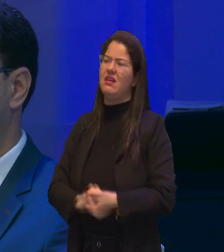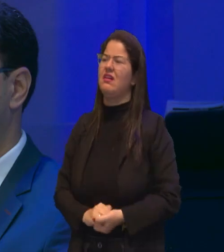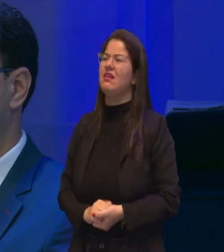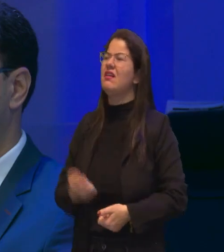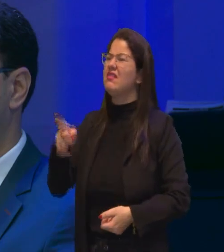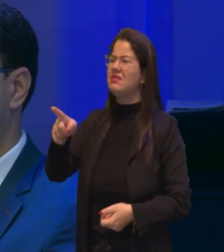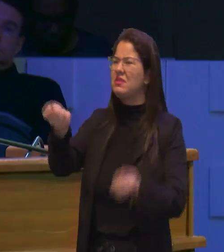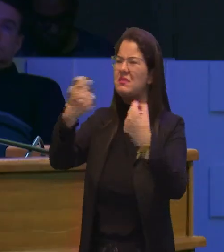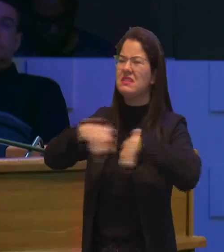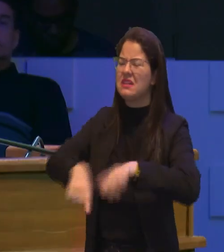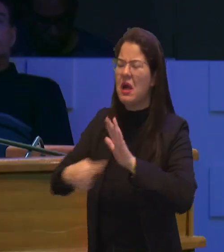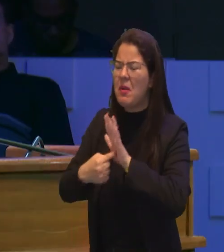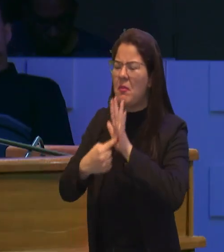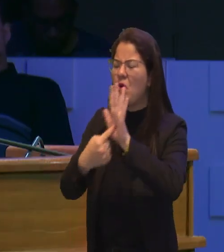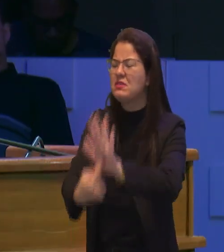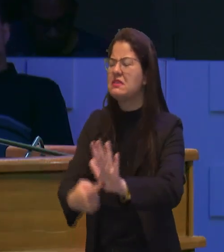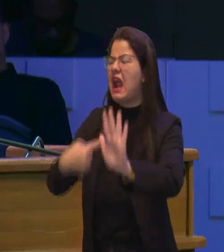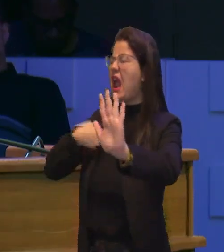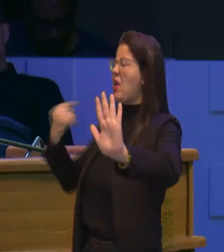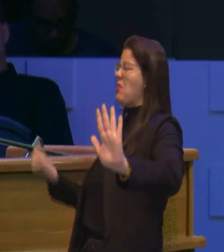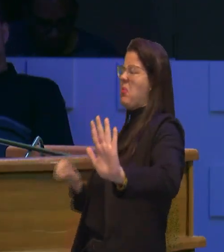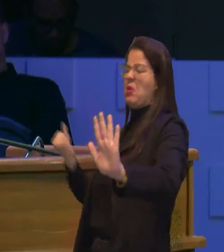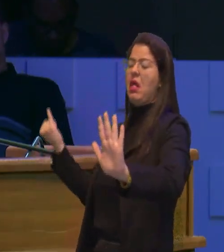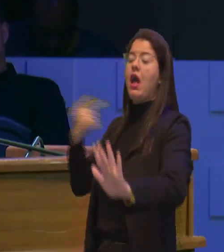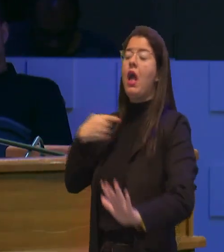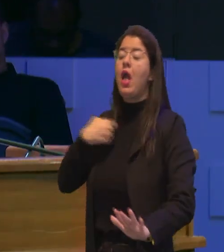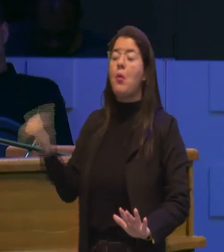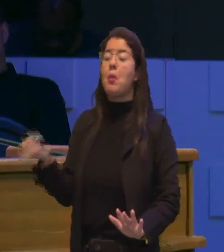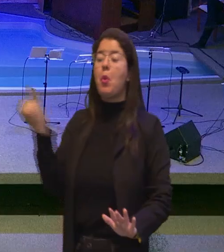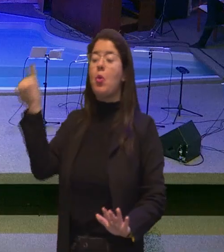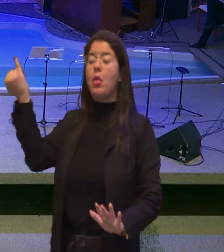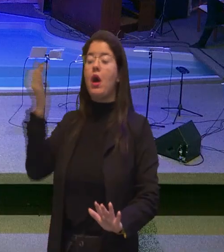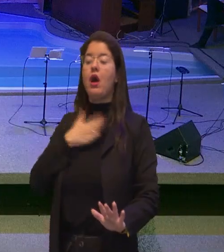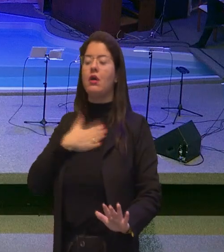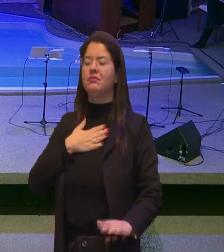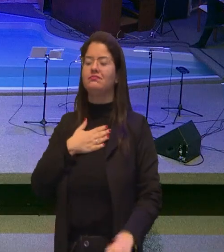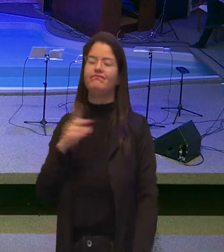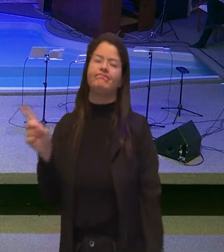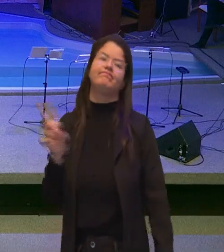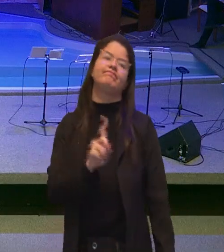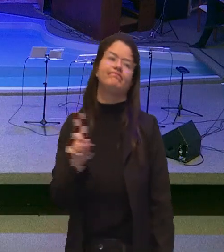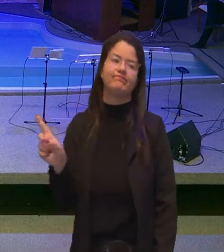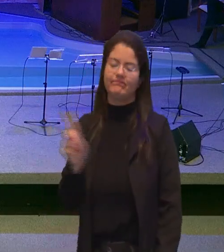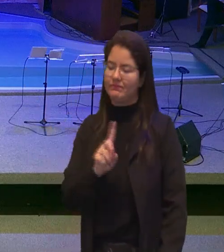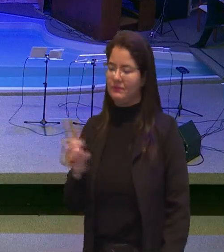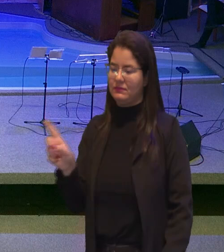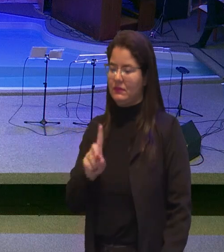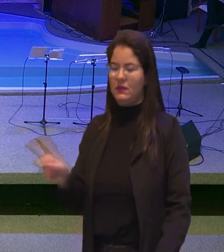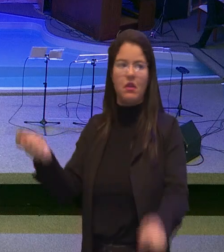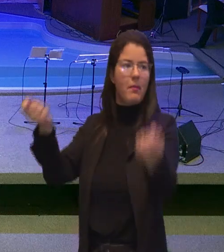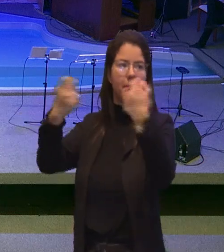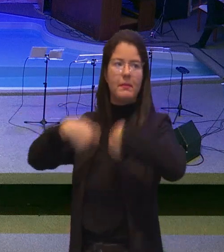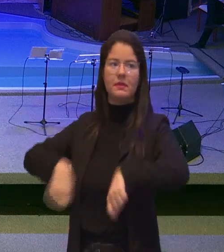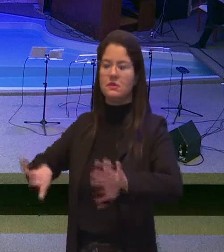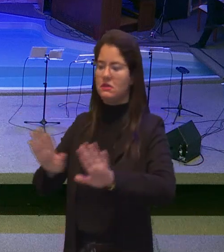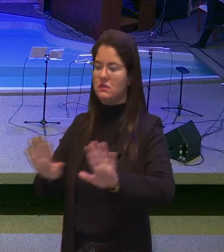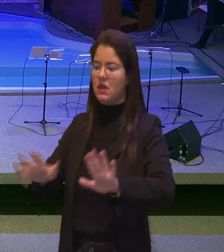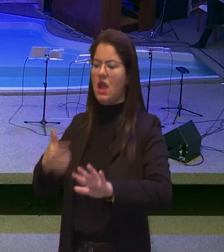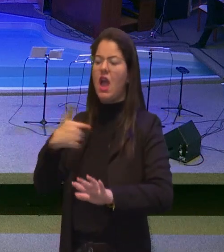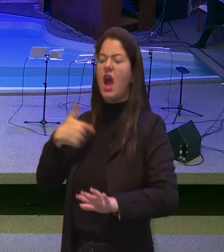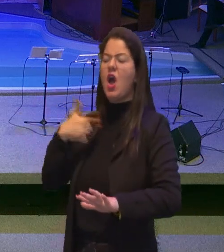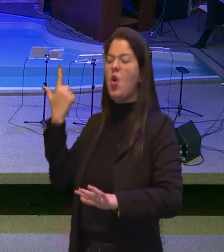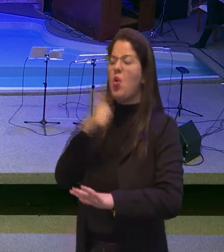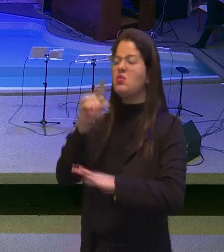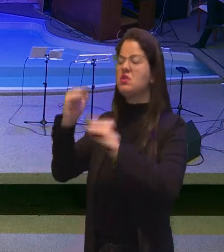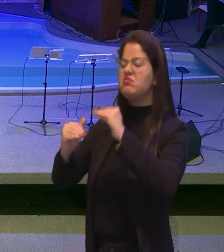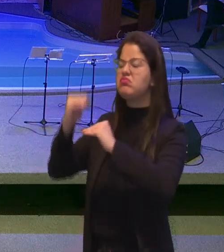Mostrar para as pessoas que você é importante. Olha, eu sou importante, tá? Olha, eu sou importante. Olha, eu sou importante. Olha, eu fui promovido.